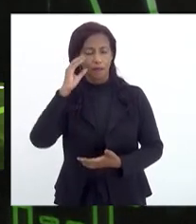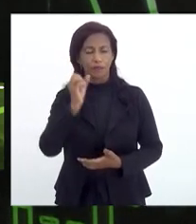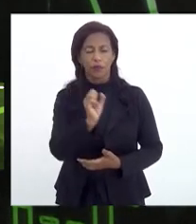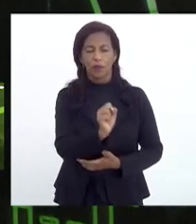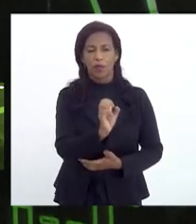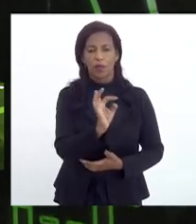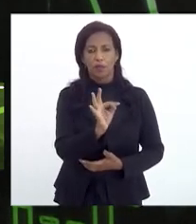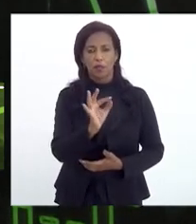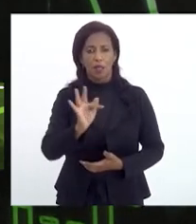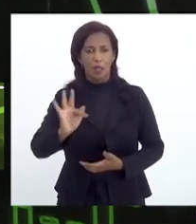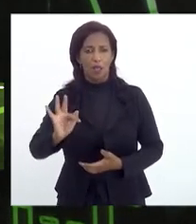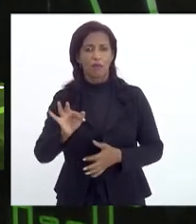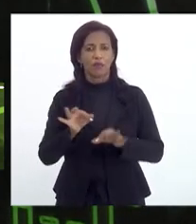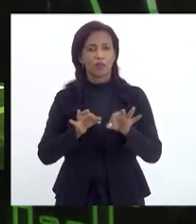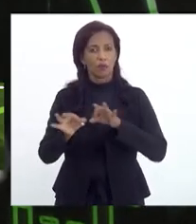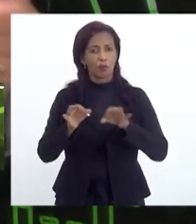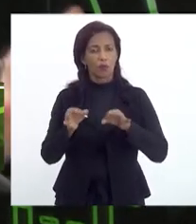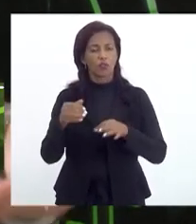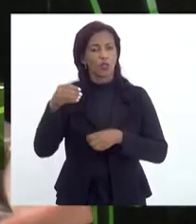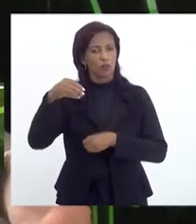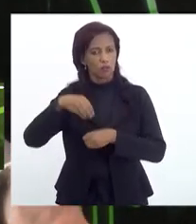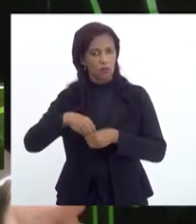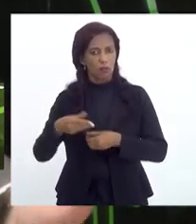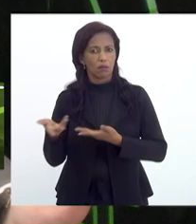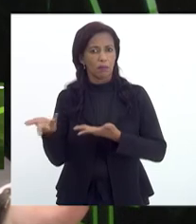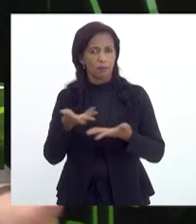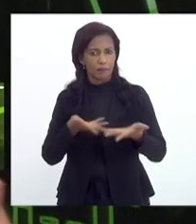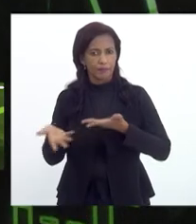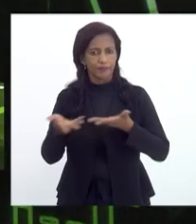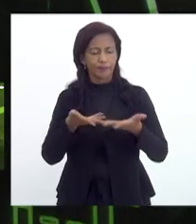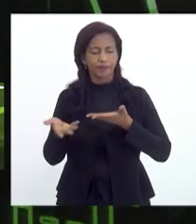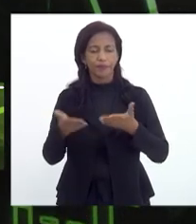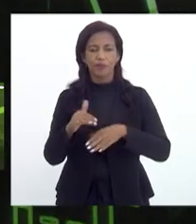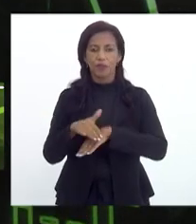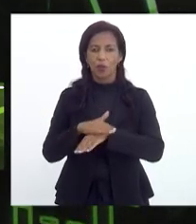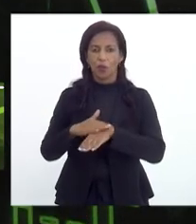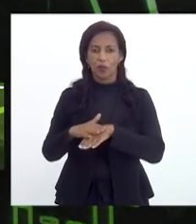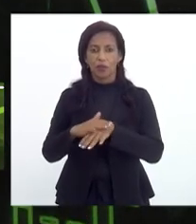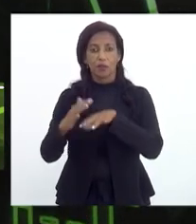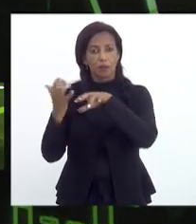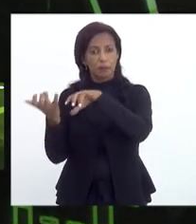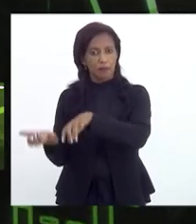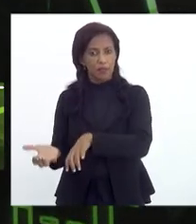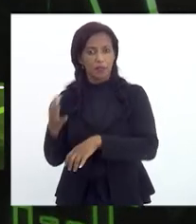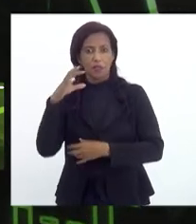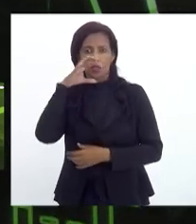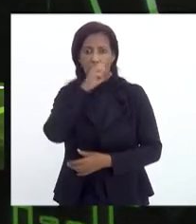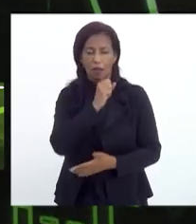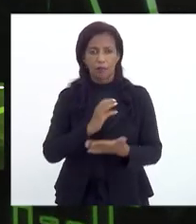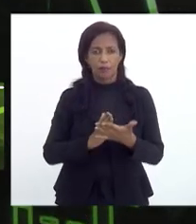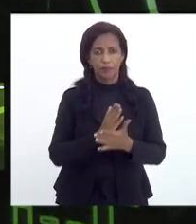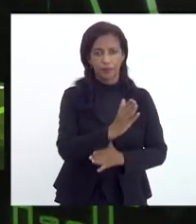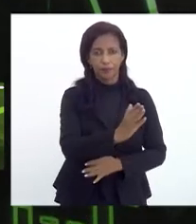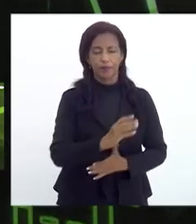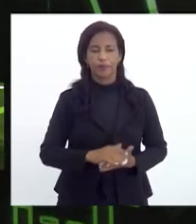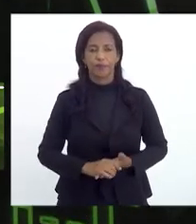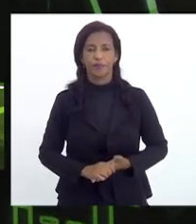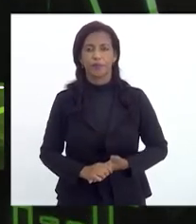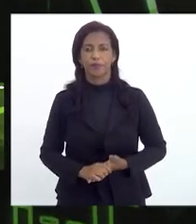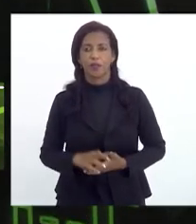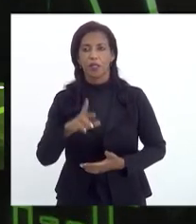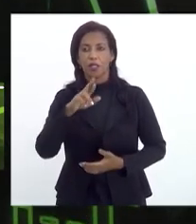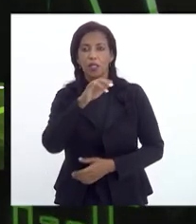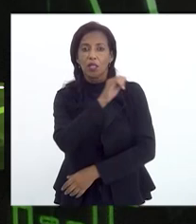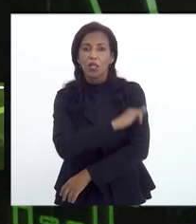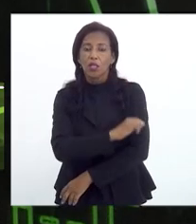STF Tem um projeto de lei Tramitando Nós estamos conversando Com a bancada federal Para que isso seja Aprovado rapidamente Que o Rio